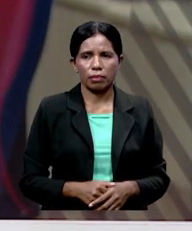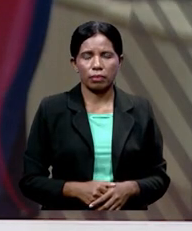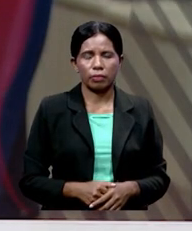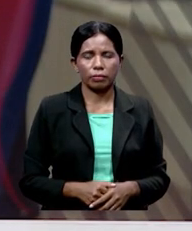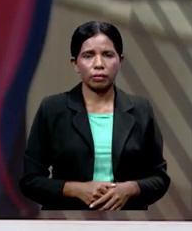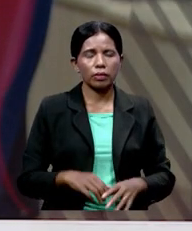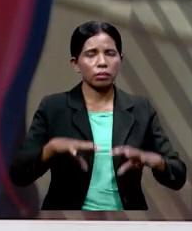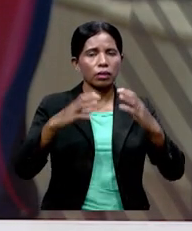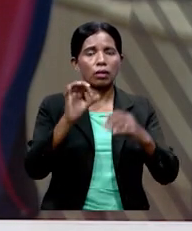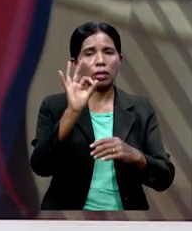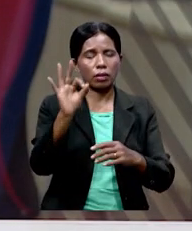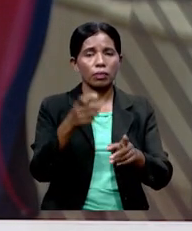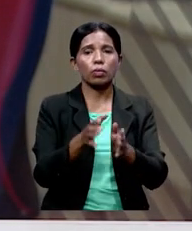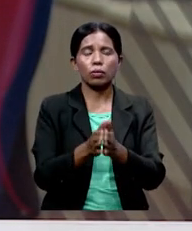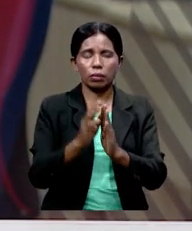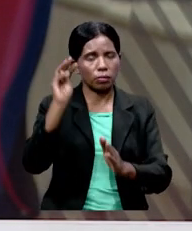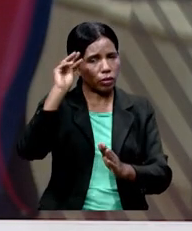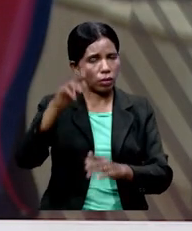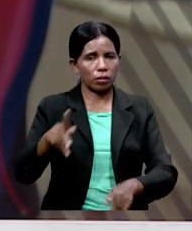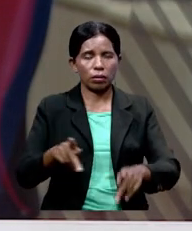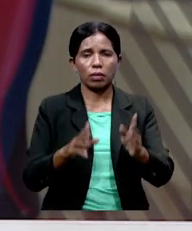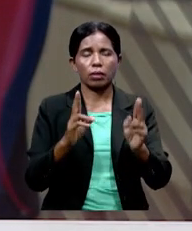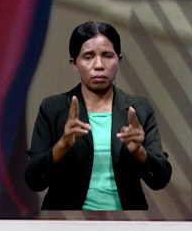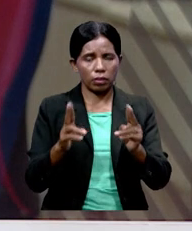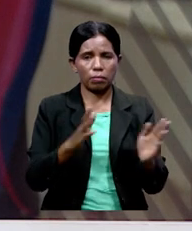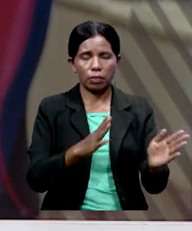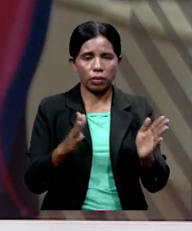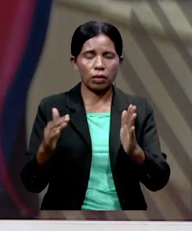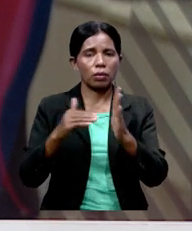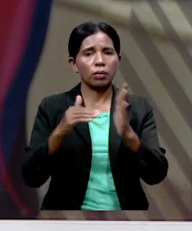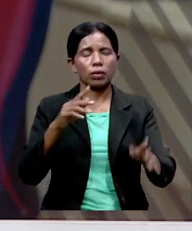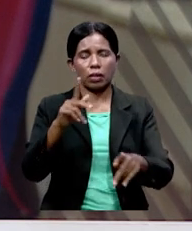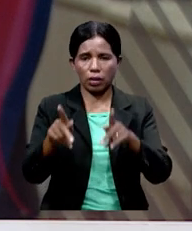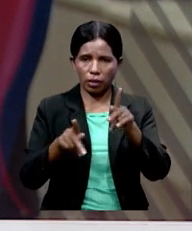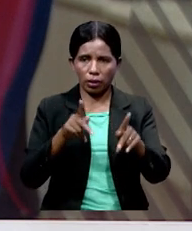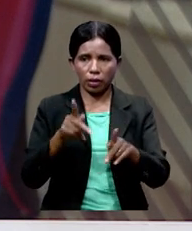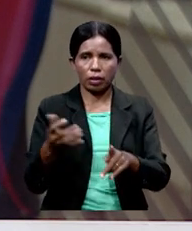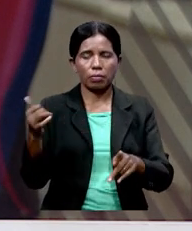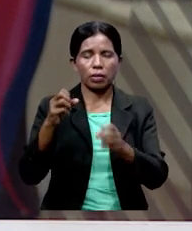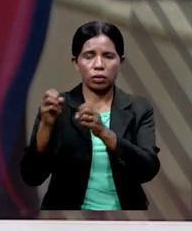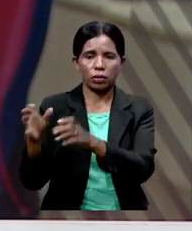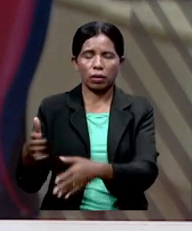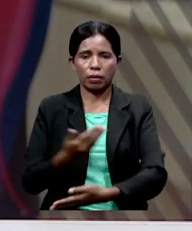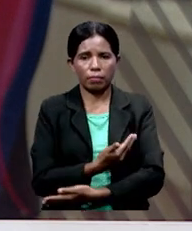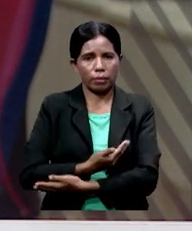Comissão F, russo do Ministério Público, ato acelera processo contra MNB alegadamente SUEBB.